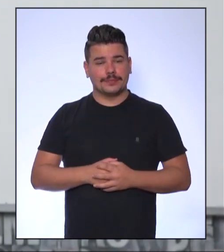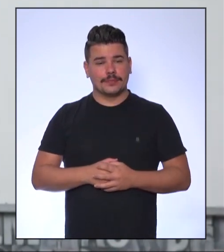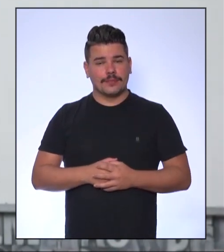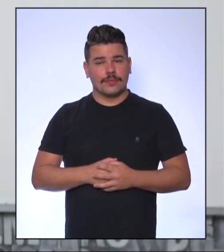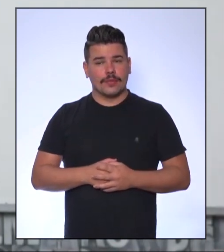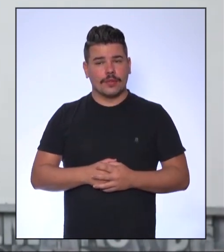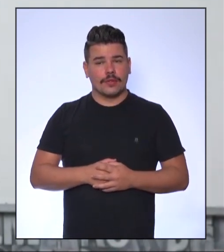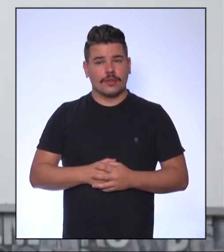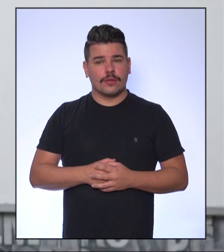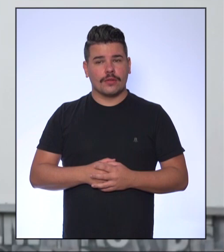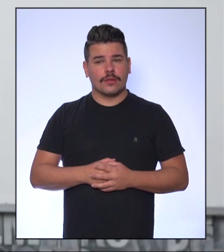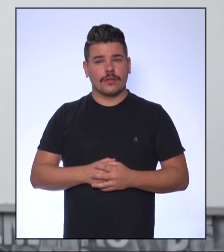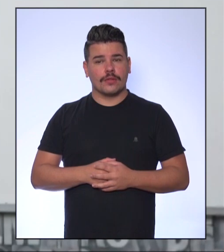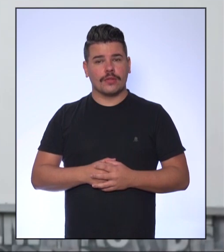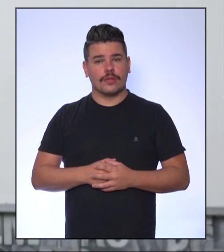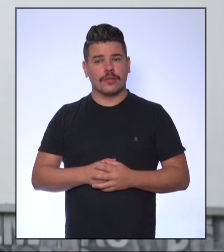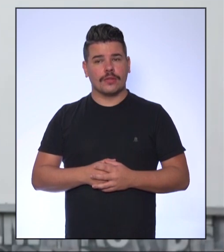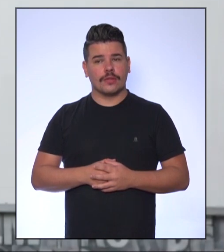renovação